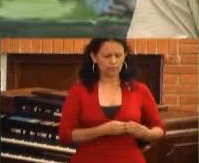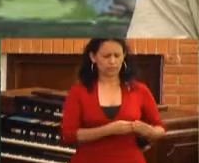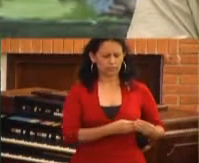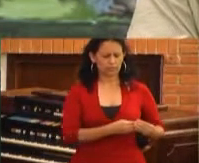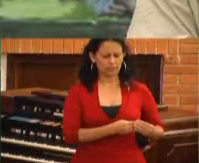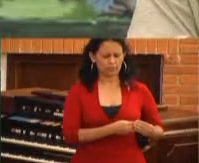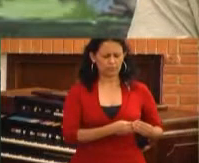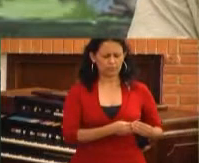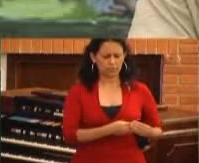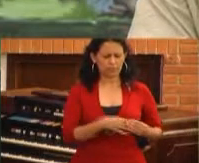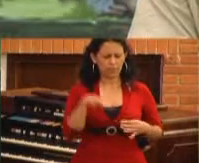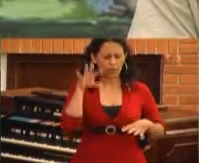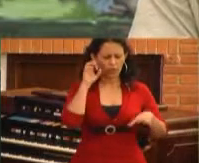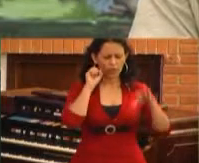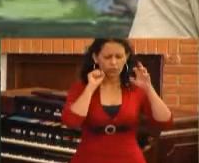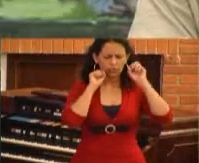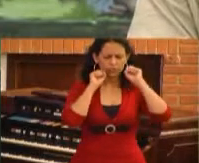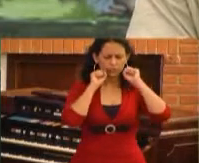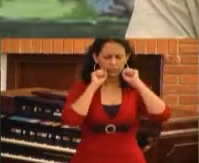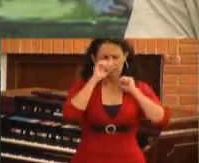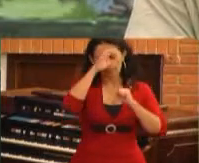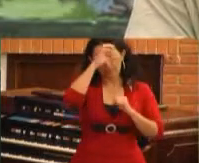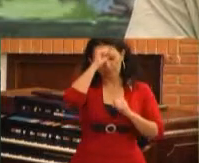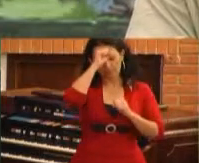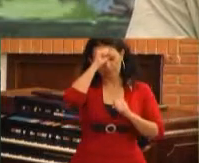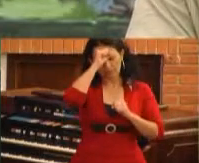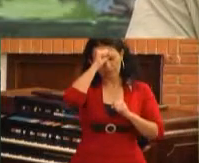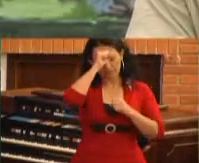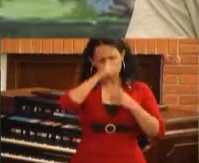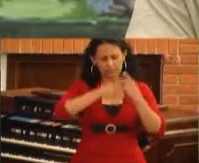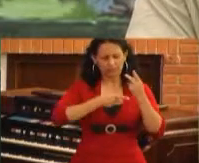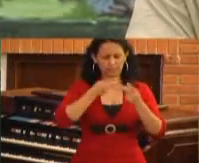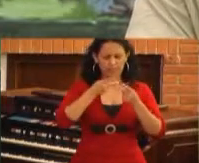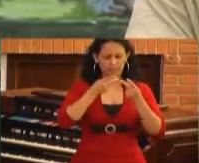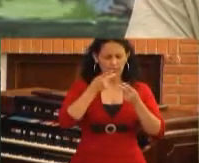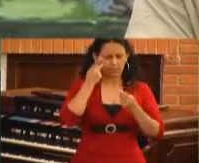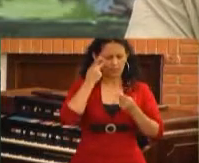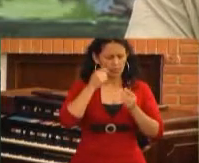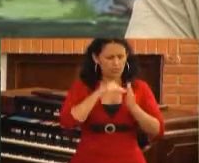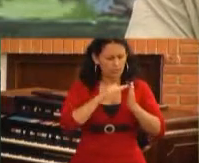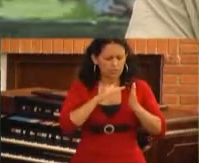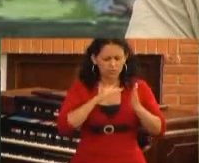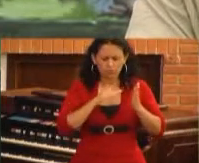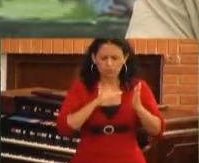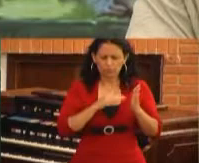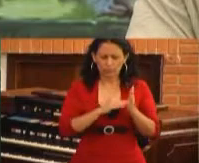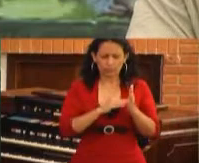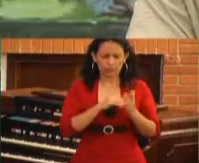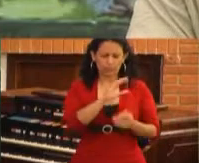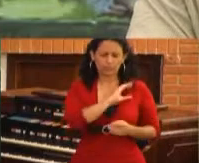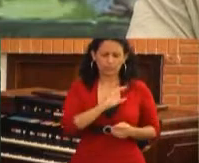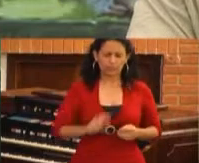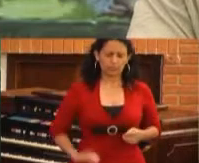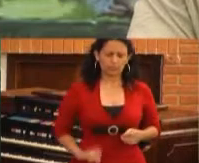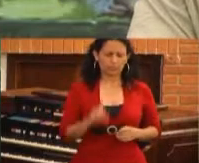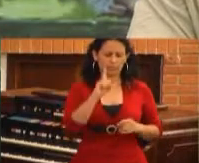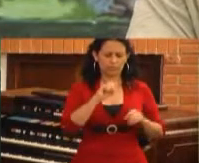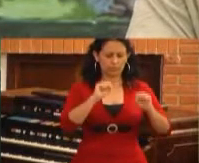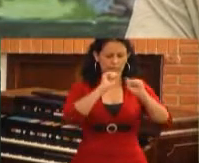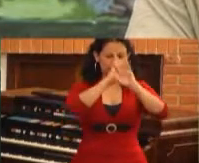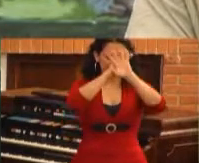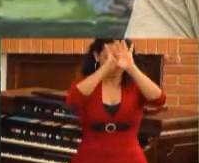tanto o ouvir como o falar, para que em tudo e sobre tudo Cristo seja glorificado.